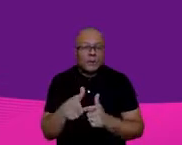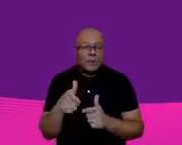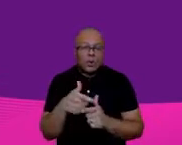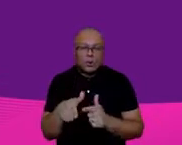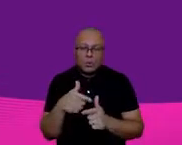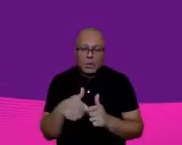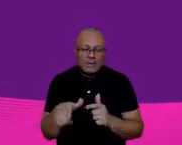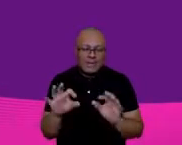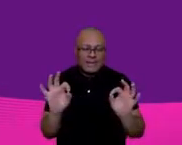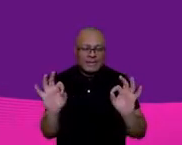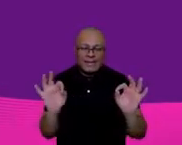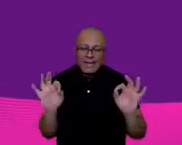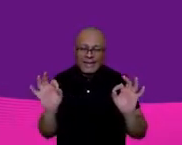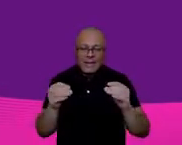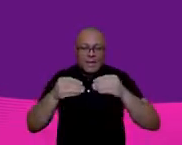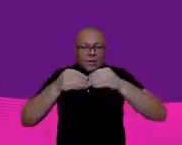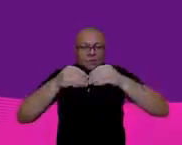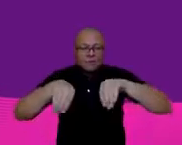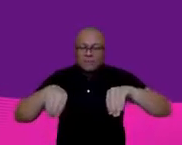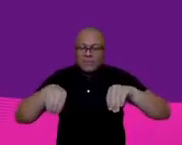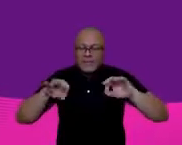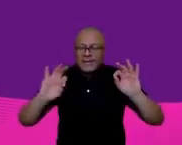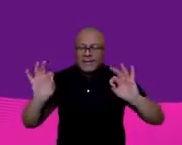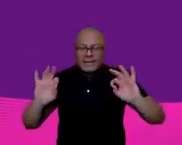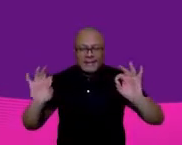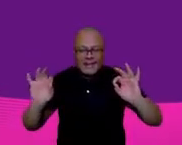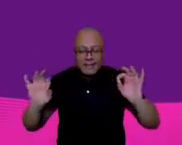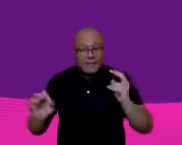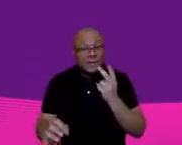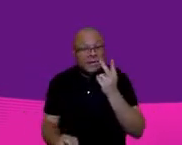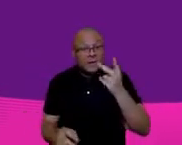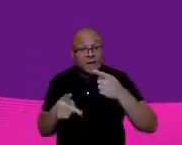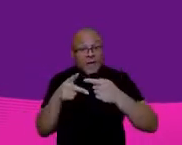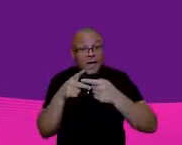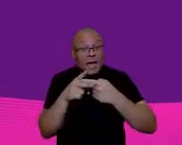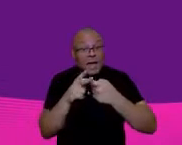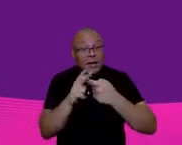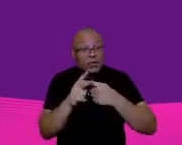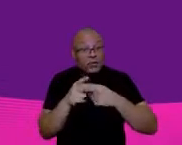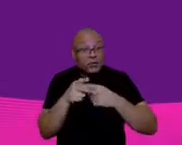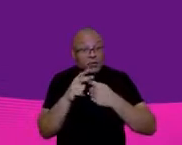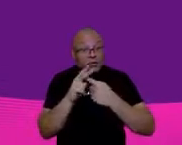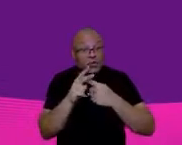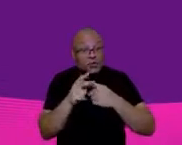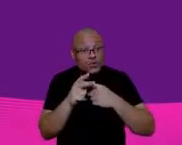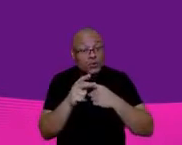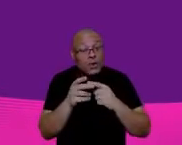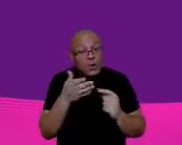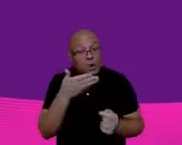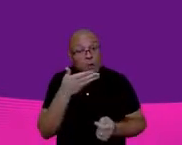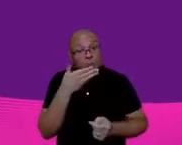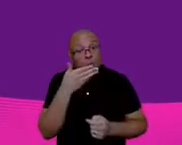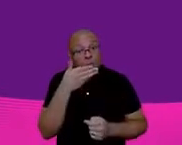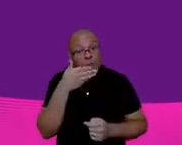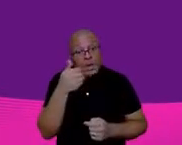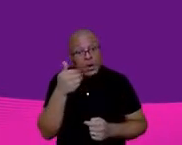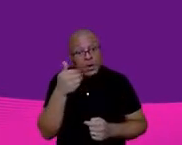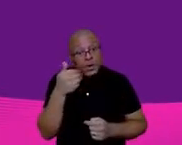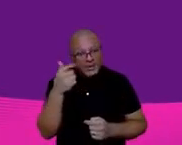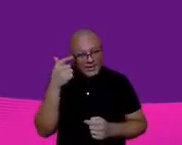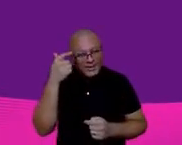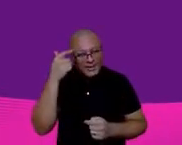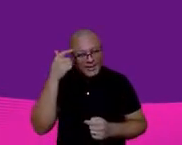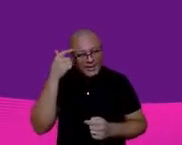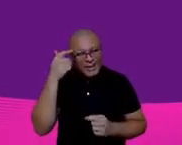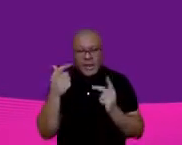de impactação, e vejam como isso ajustou a versão combinada. Aumento a inclinação, que é normal, e